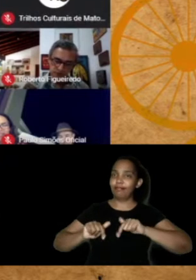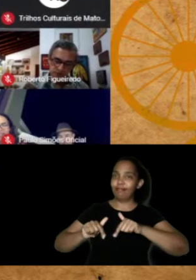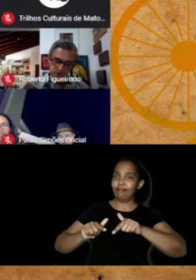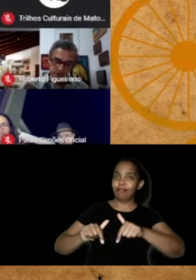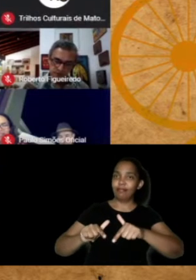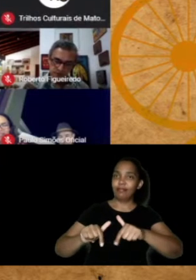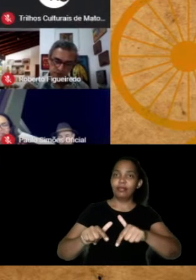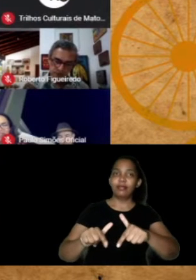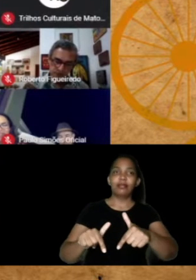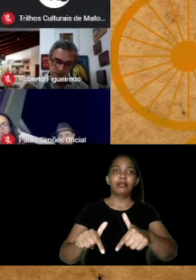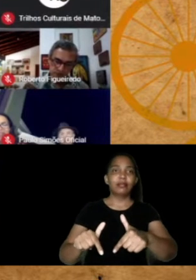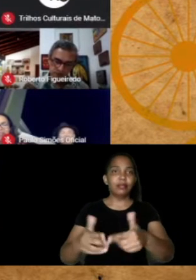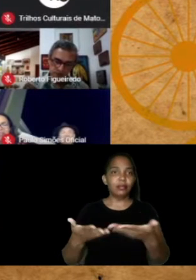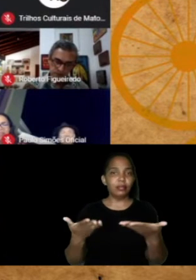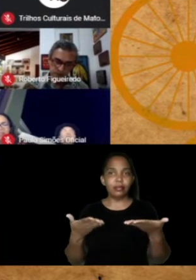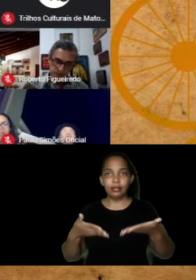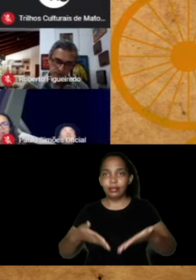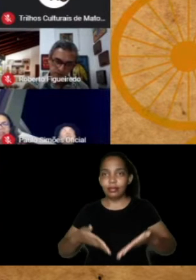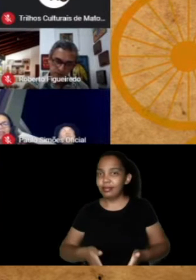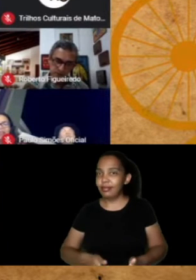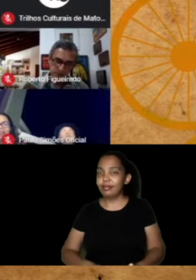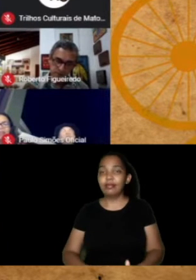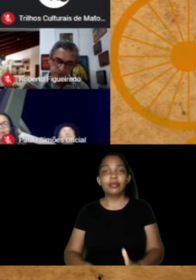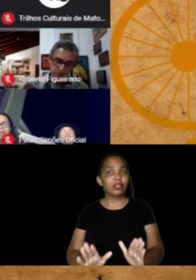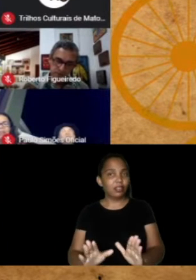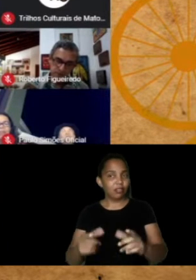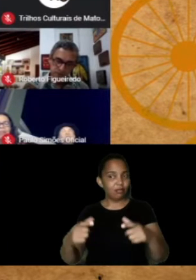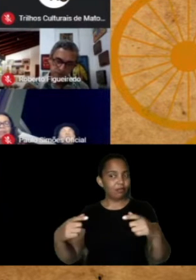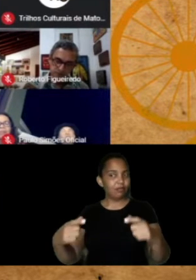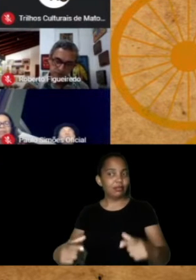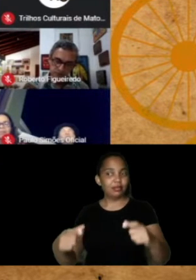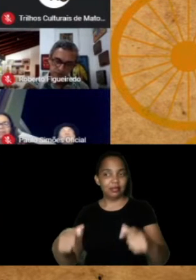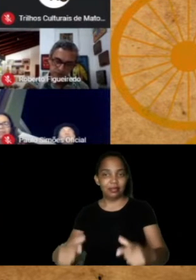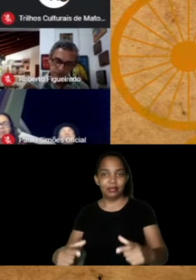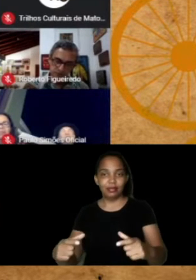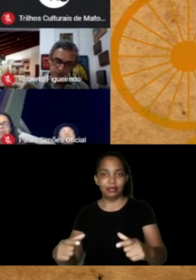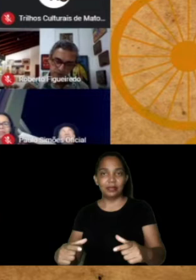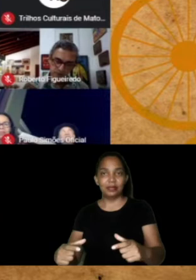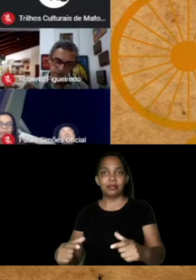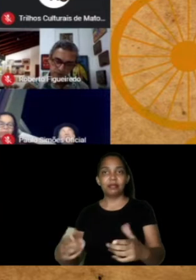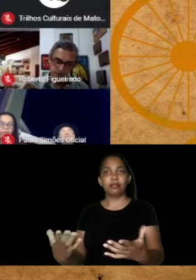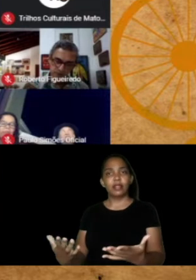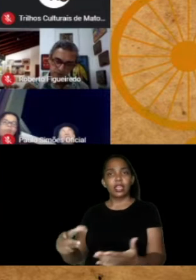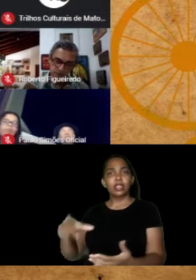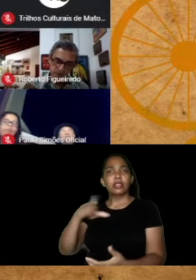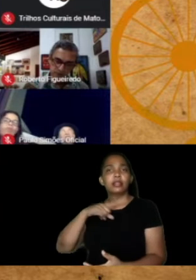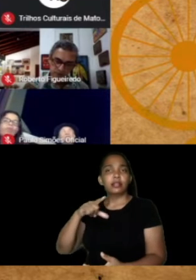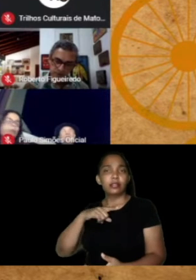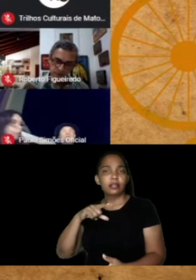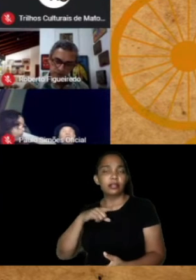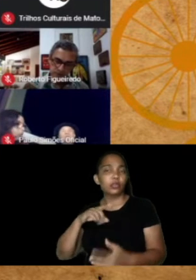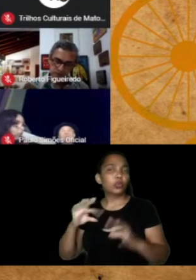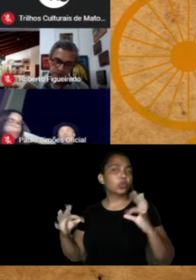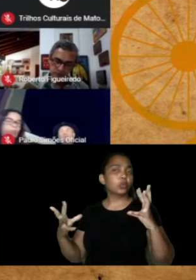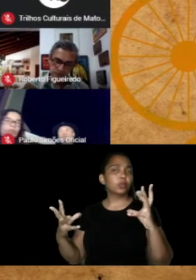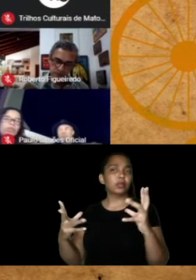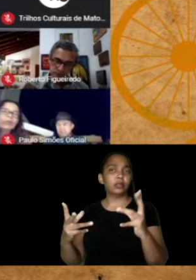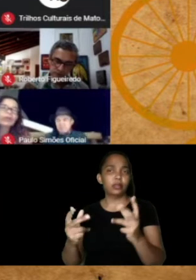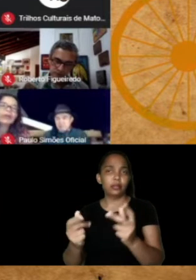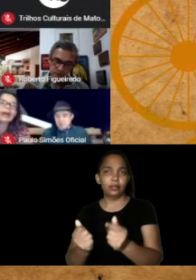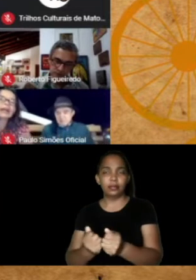ali na Vila Quágio, que era uma vila onde se concentravam todos os ferroviários, fosse da